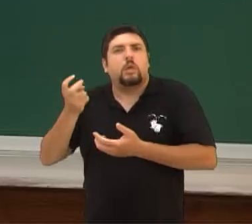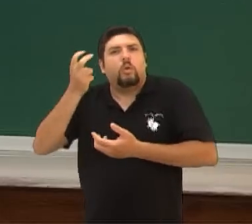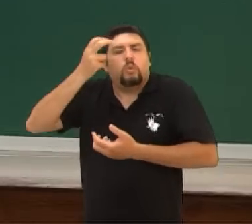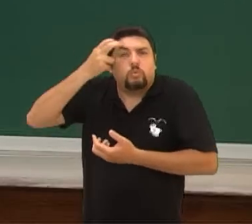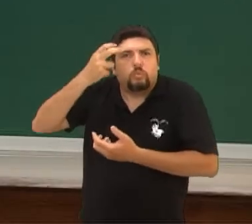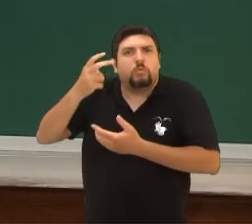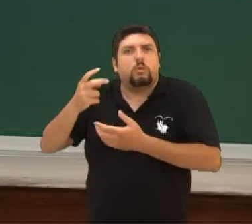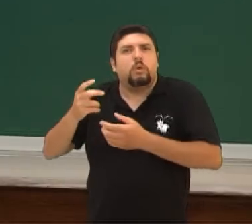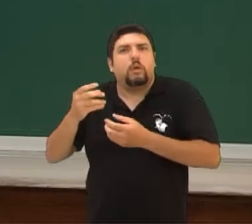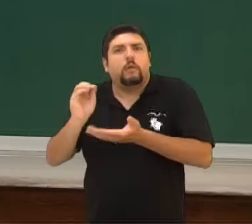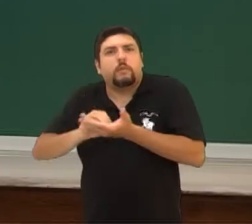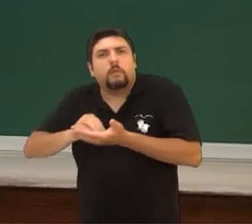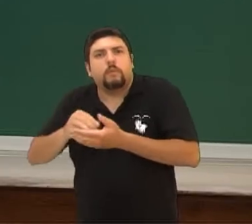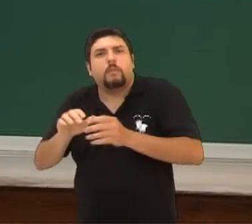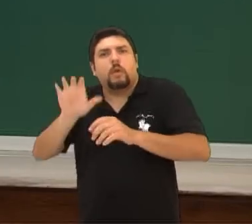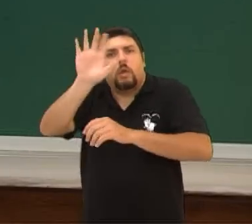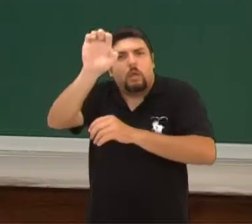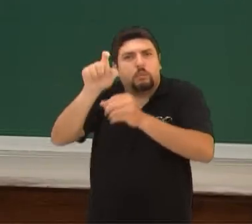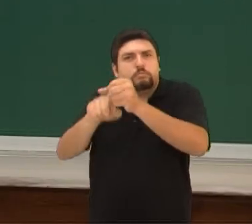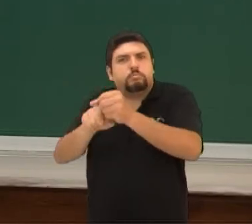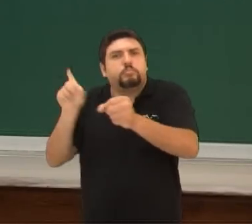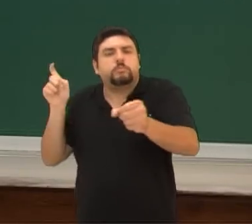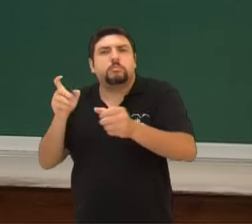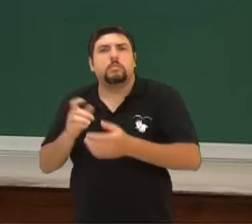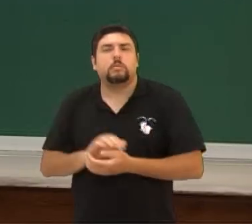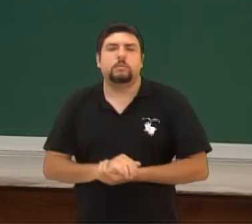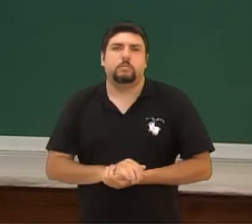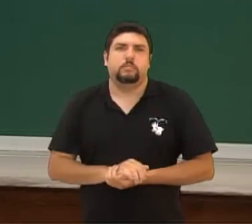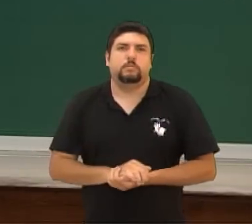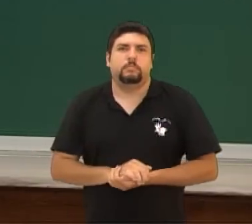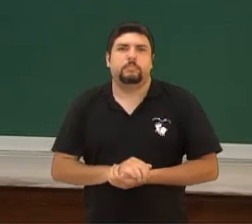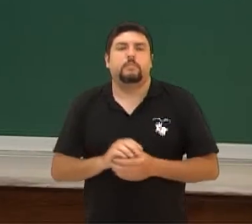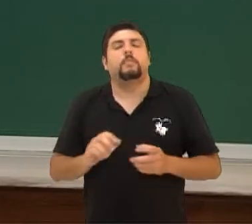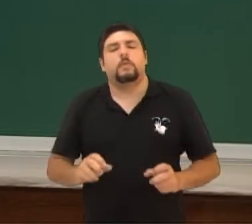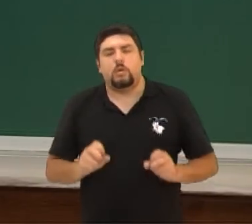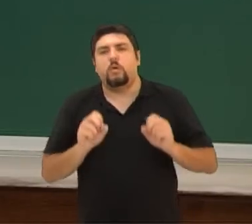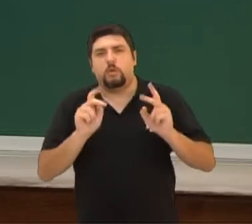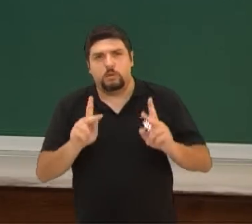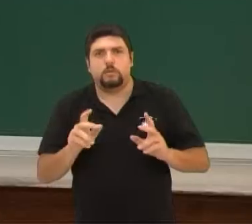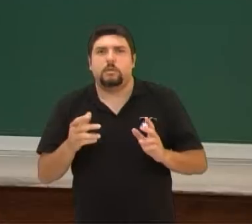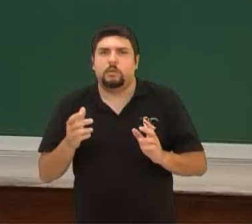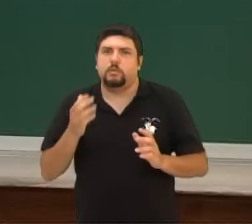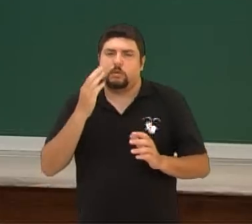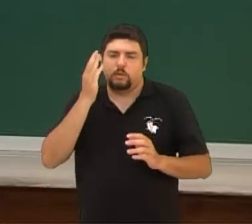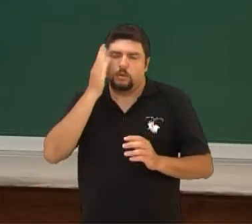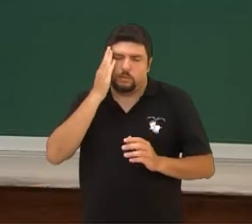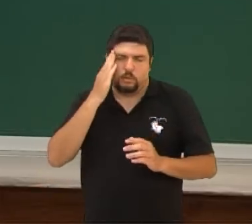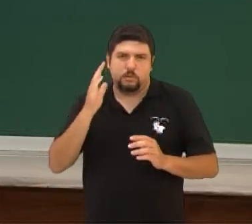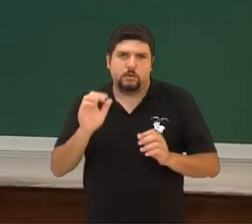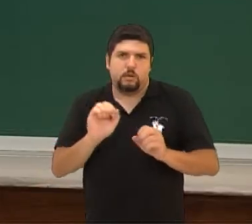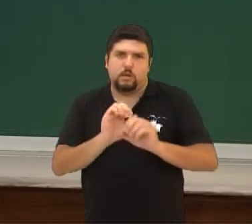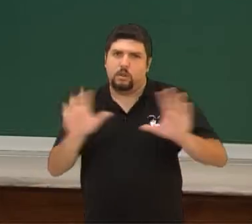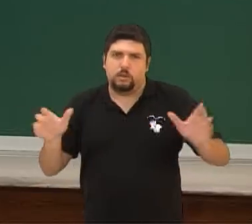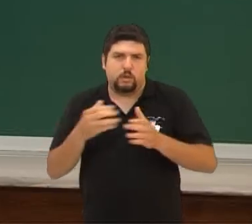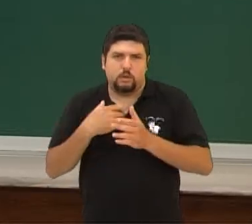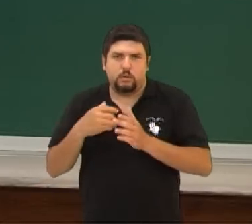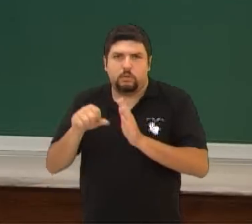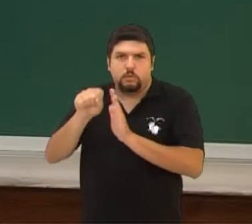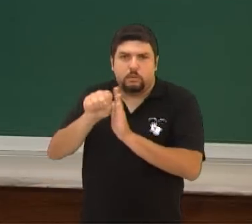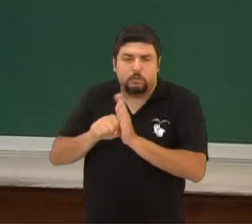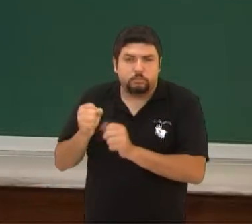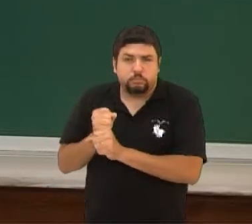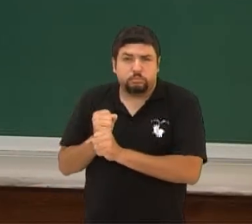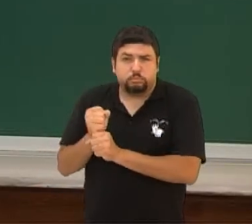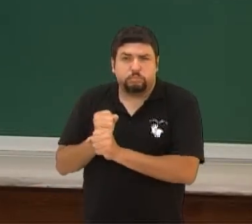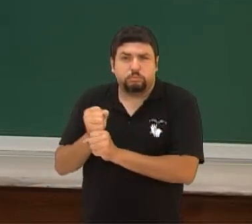descolonização, a independência desses países. É lógico que durante séculos desse imperialismo europeu, dessa